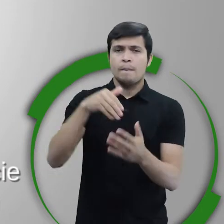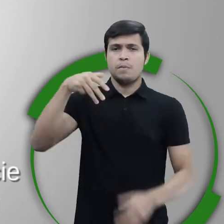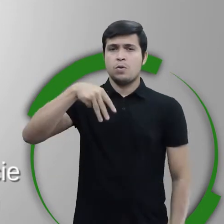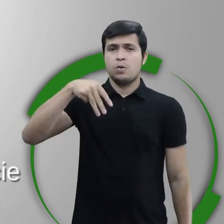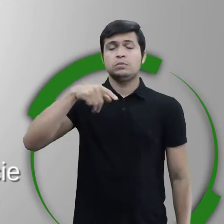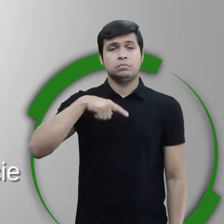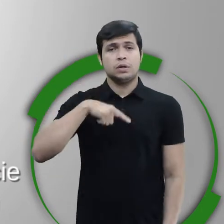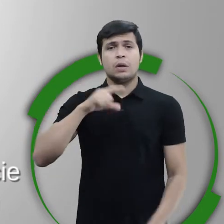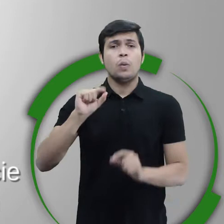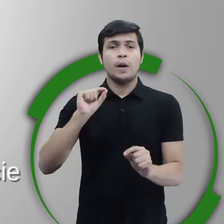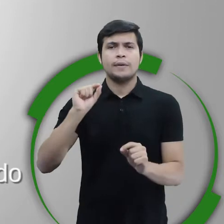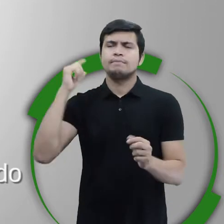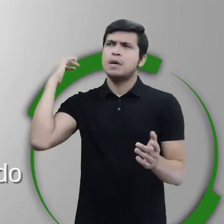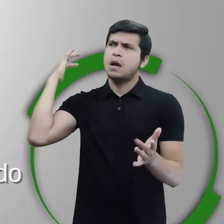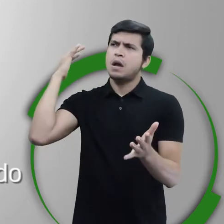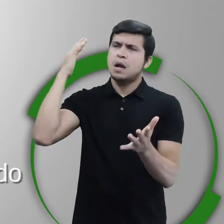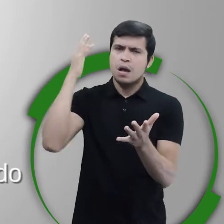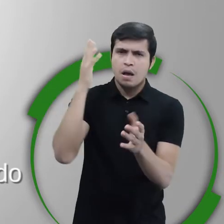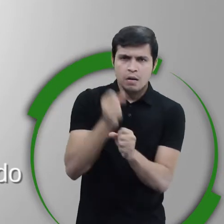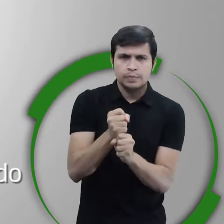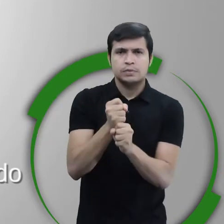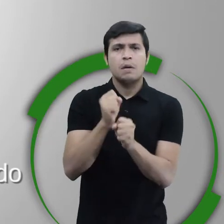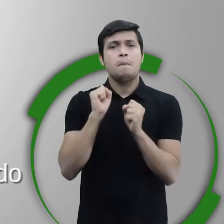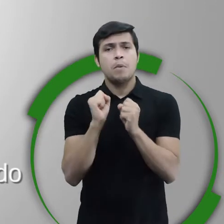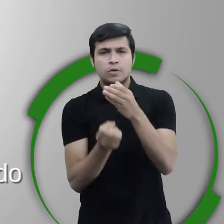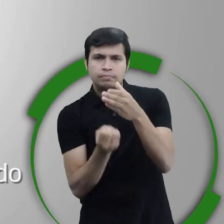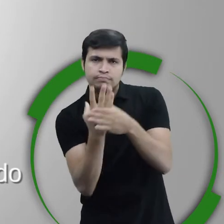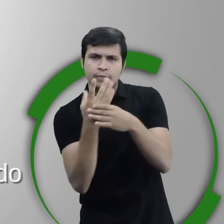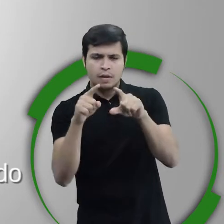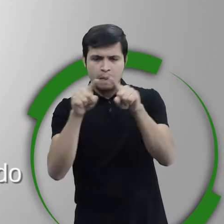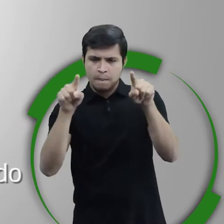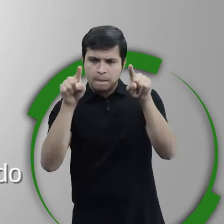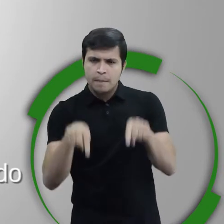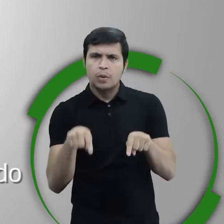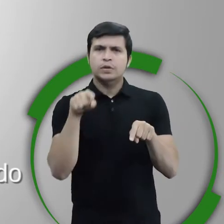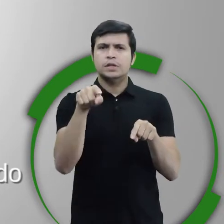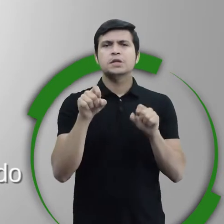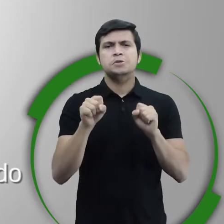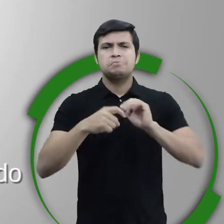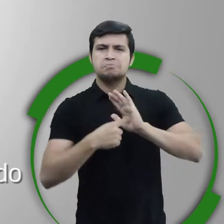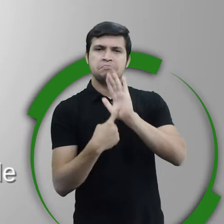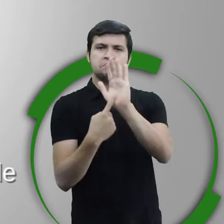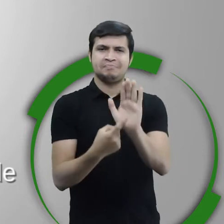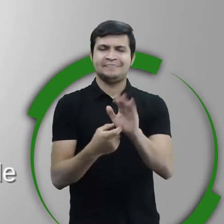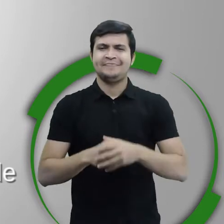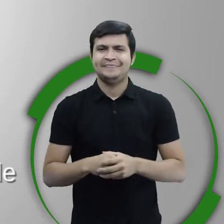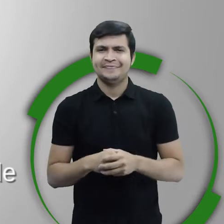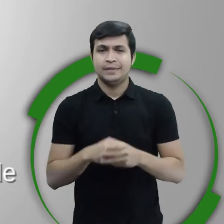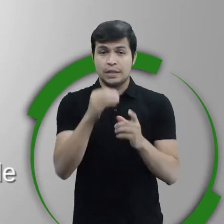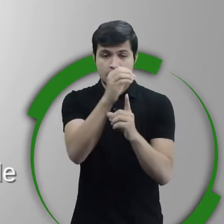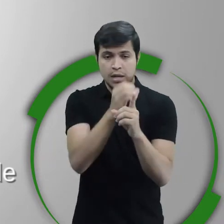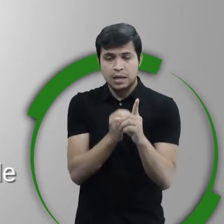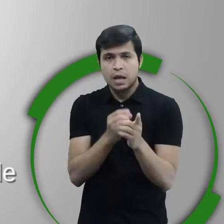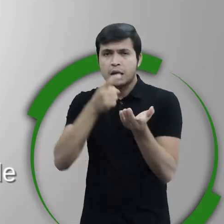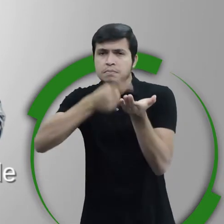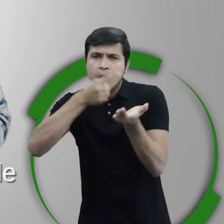trabalho final. As atividades que forem trabalhadas em sala de aula farão parte do projeto gerando um produto final. Fique atento